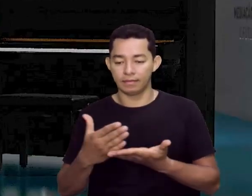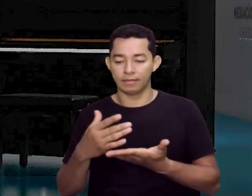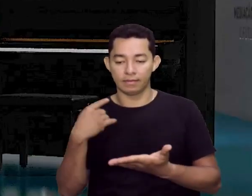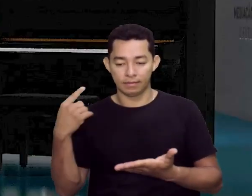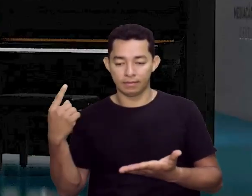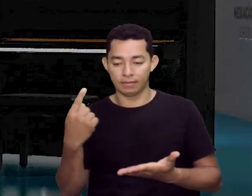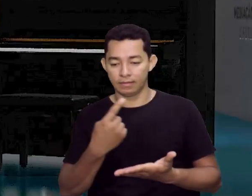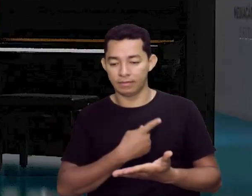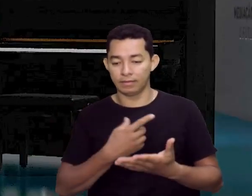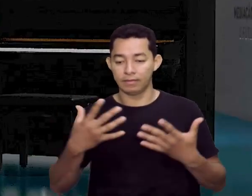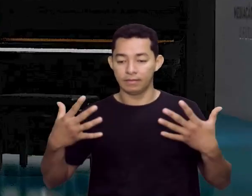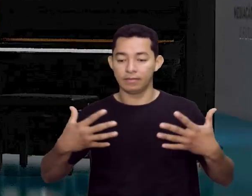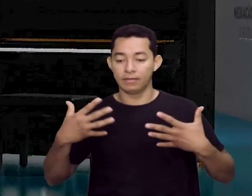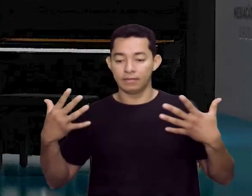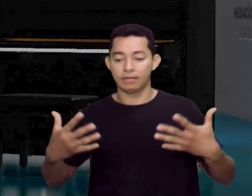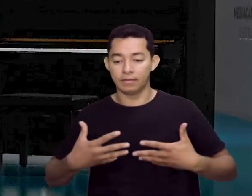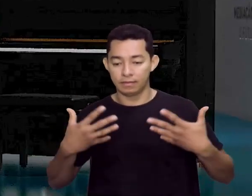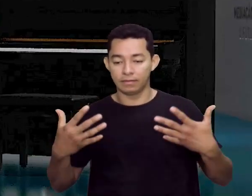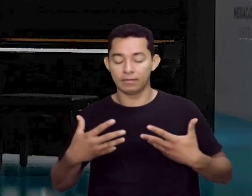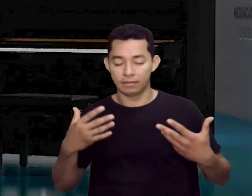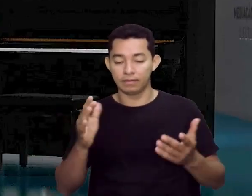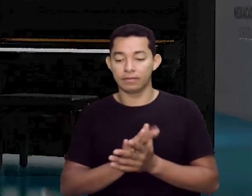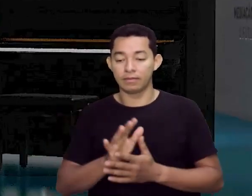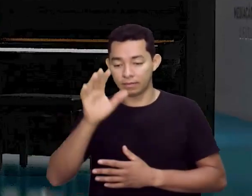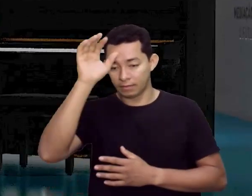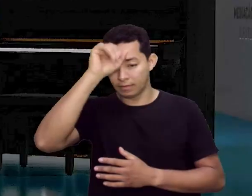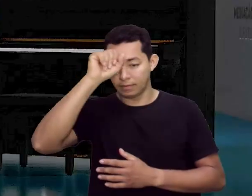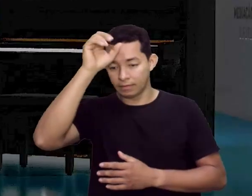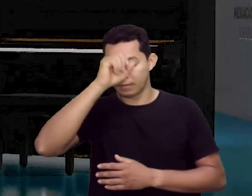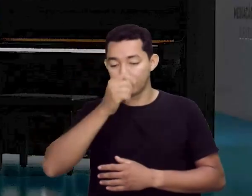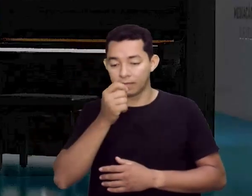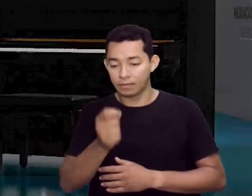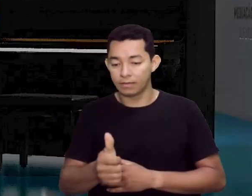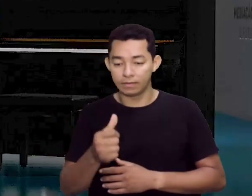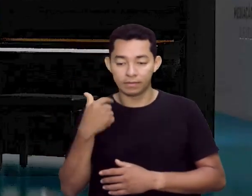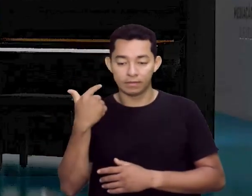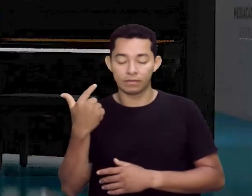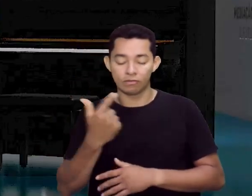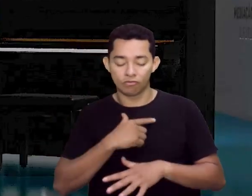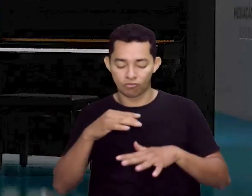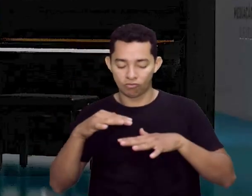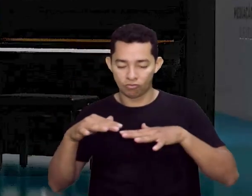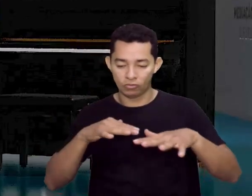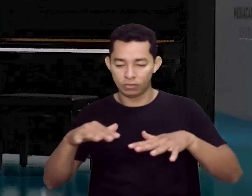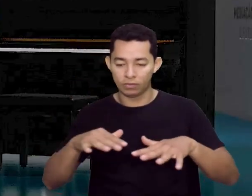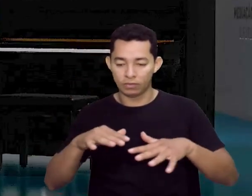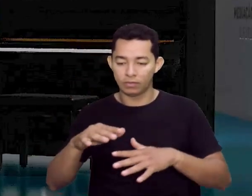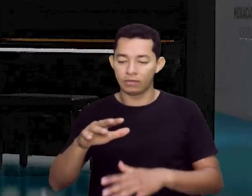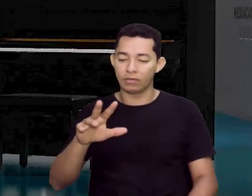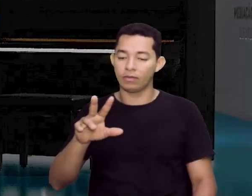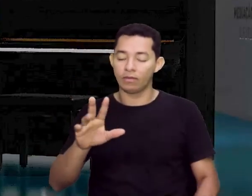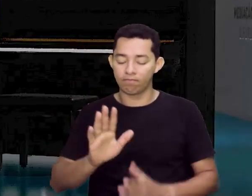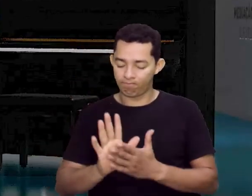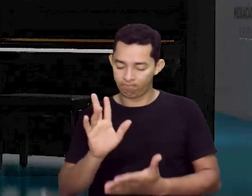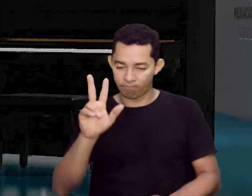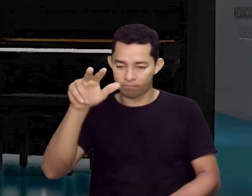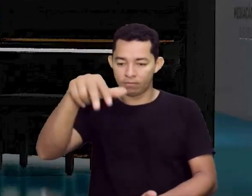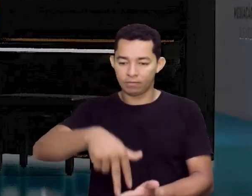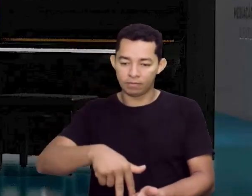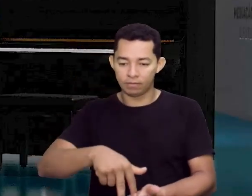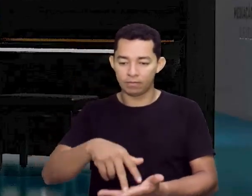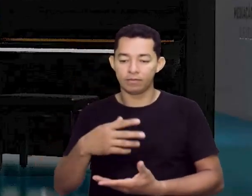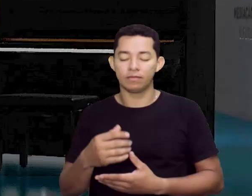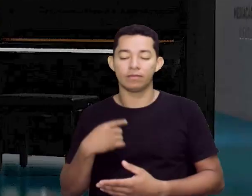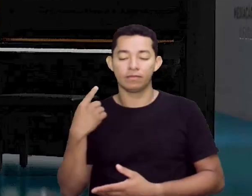dar uma passada pelos movimentos de vanguarda, né? Nossa aula hoje, ó, vai ser supimpa, como diz lá no interior.